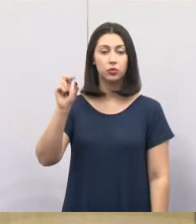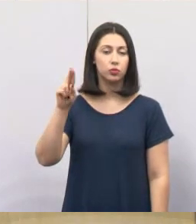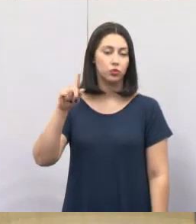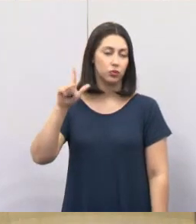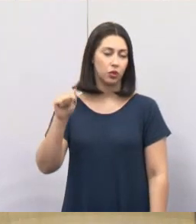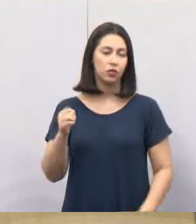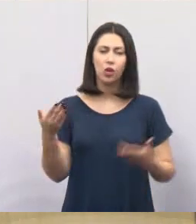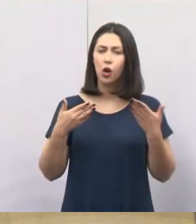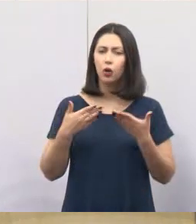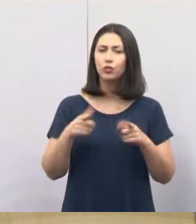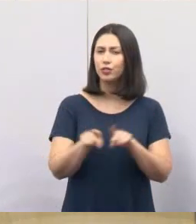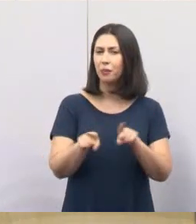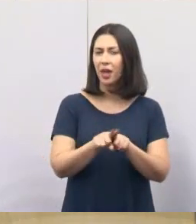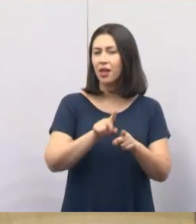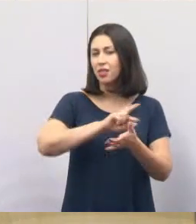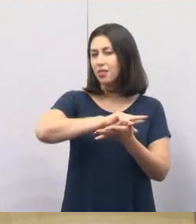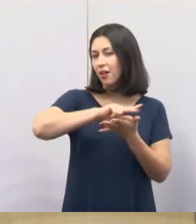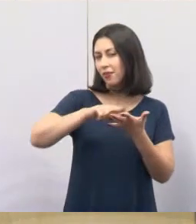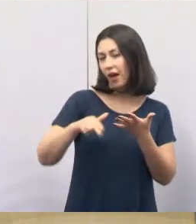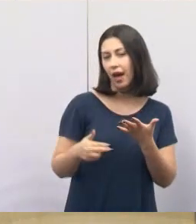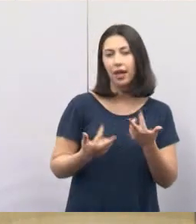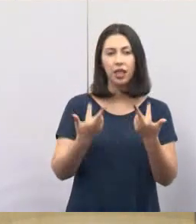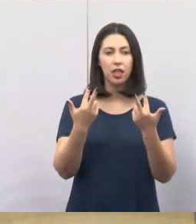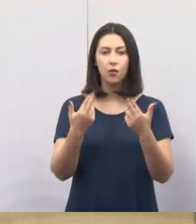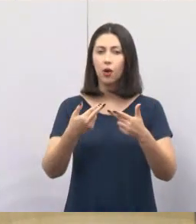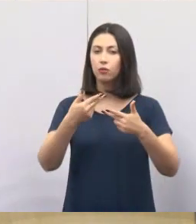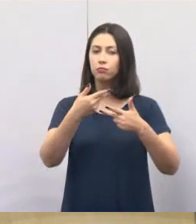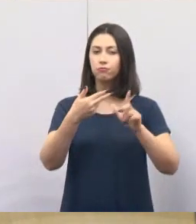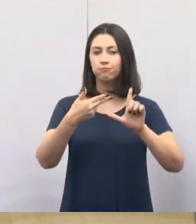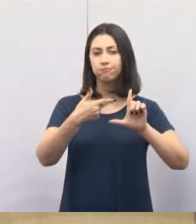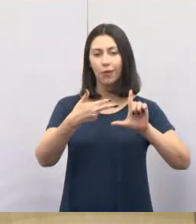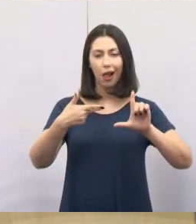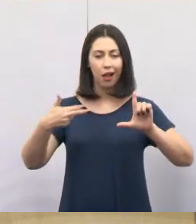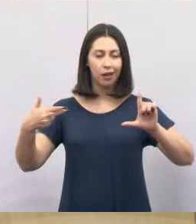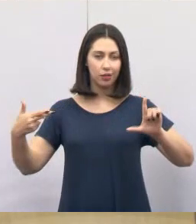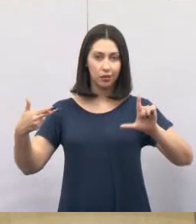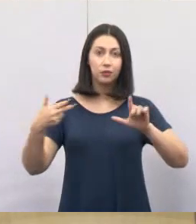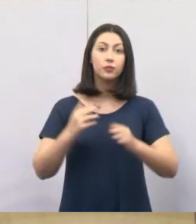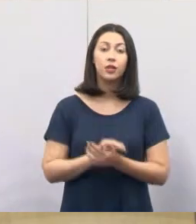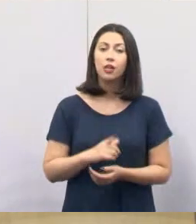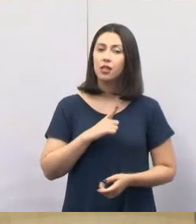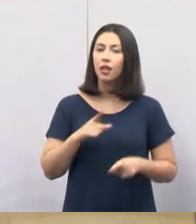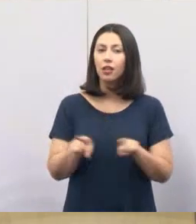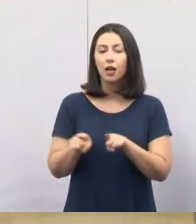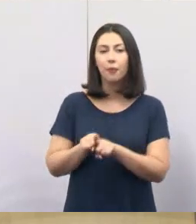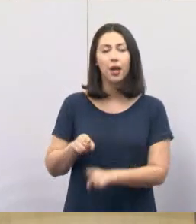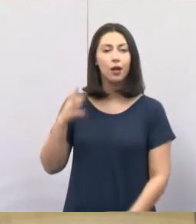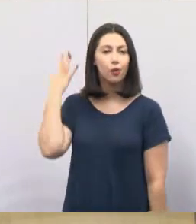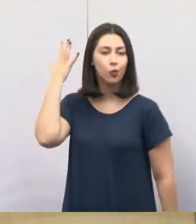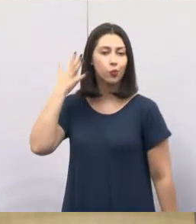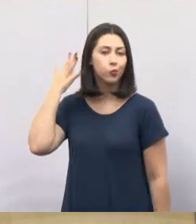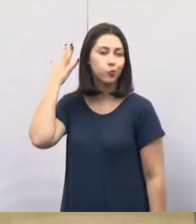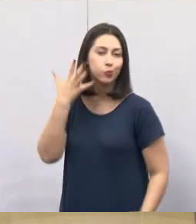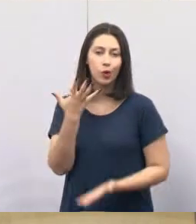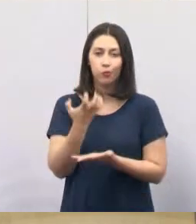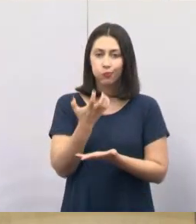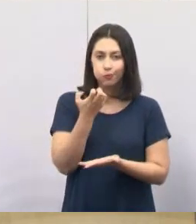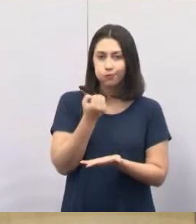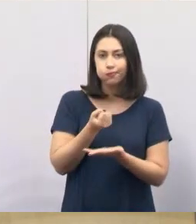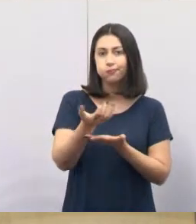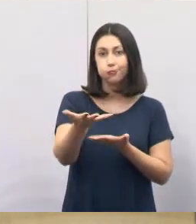Max. Tem 4 livros para didáticos publicados e um podcast sobre